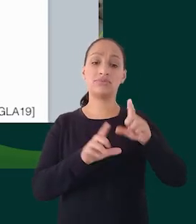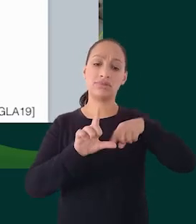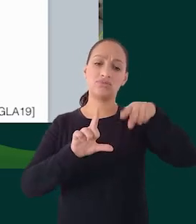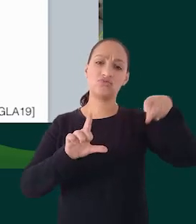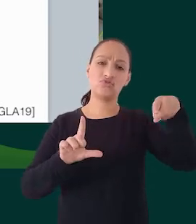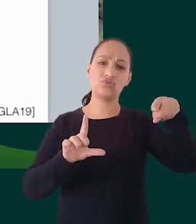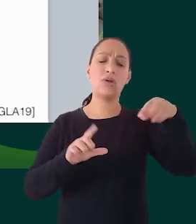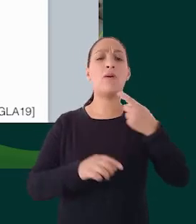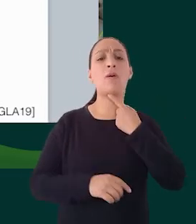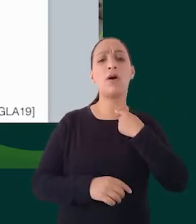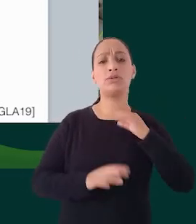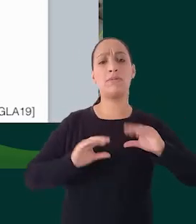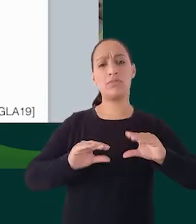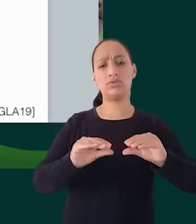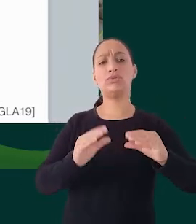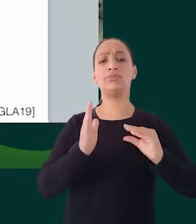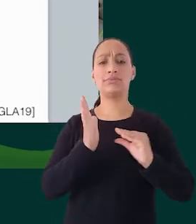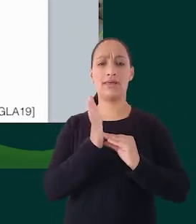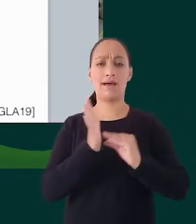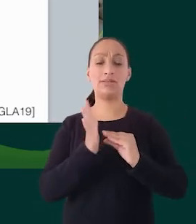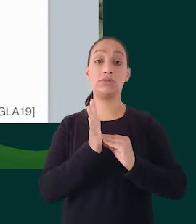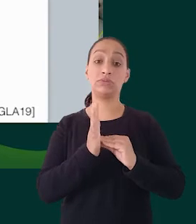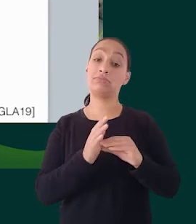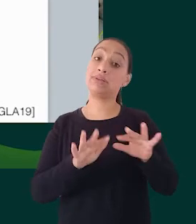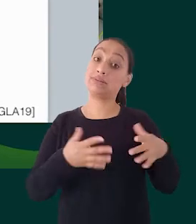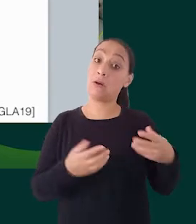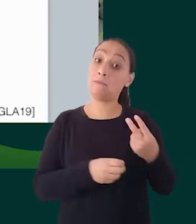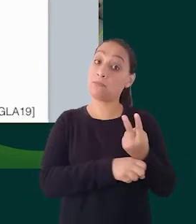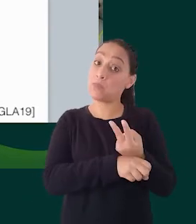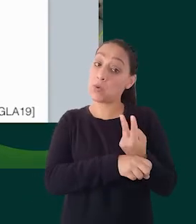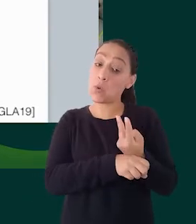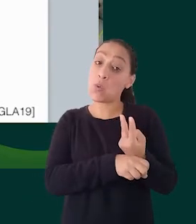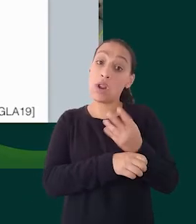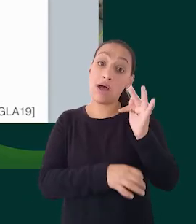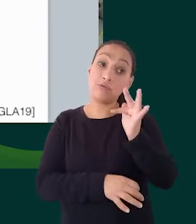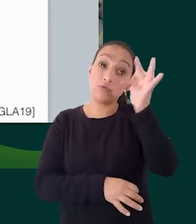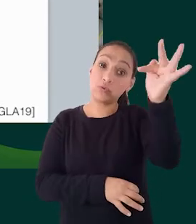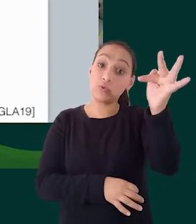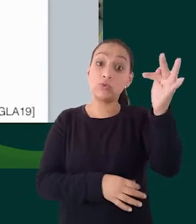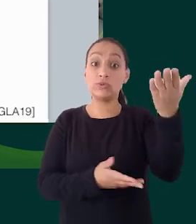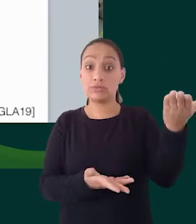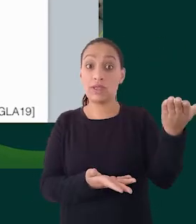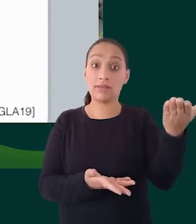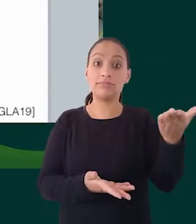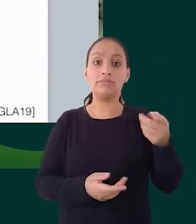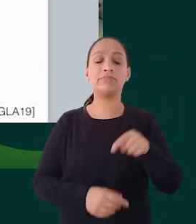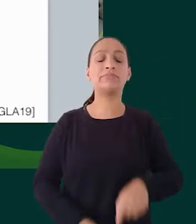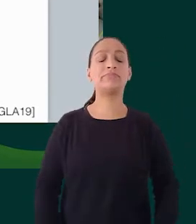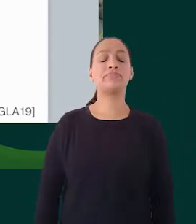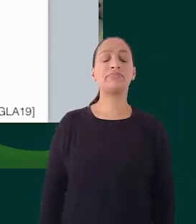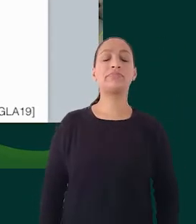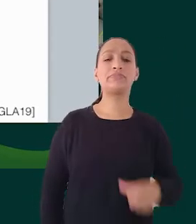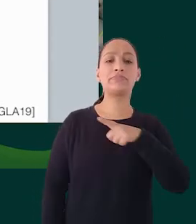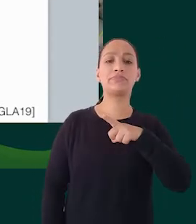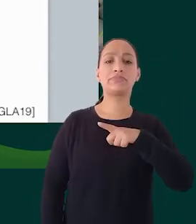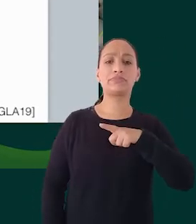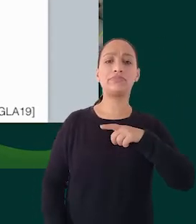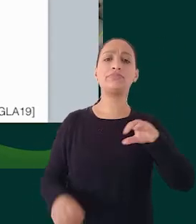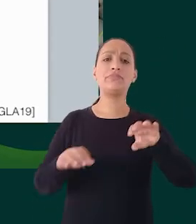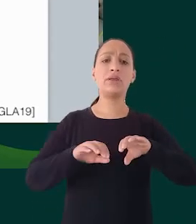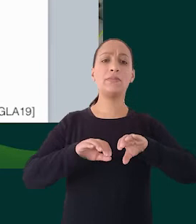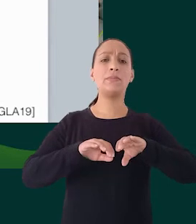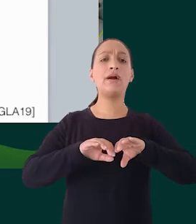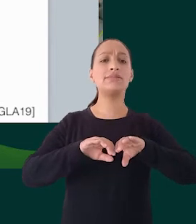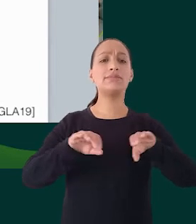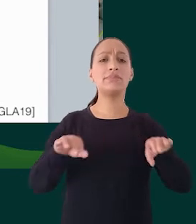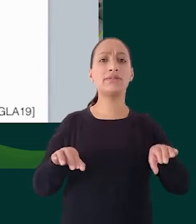dados, volume de dados, isso pode ficar no radar, quem sabe, por um futuro próximo. Bem, existe uma divisão entre os